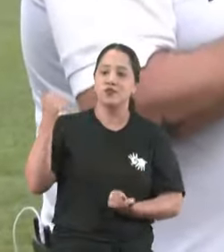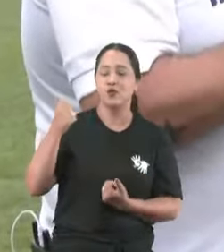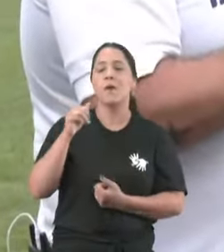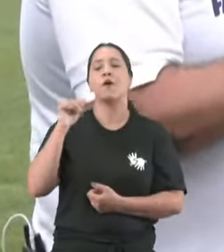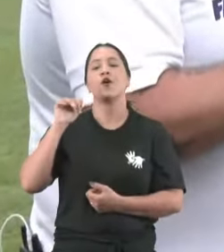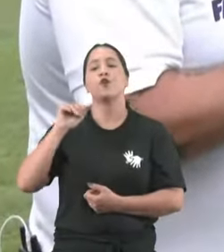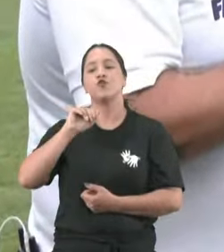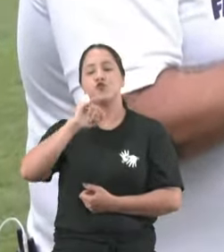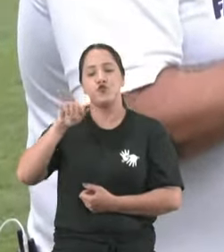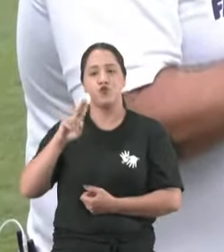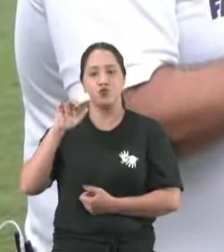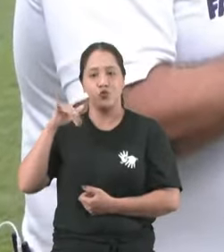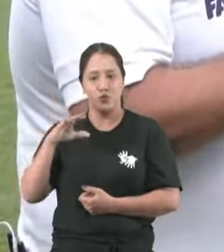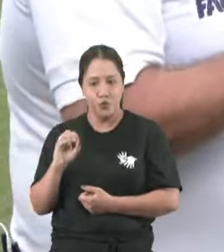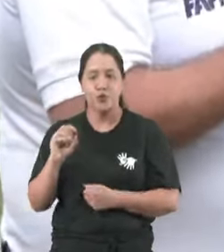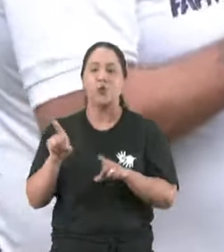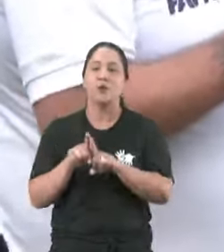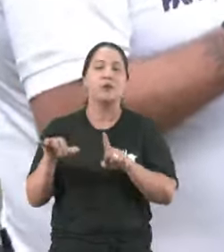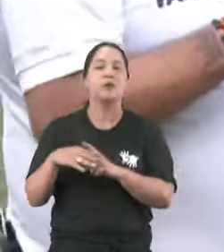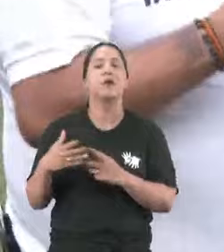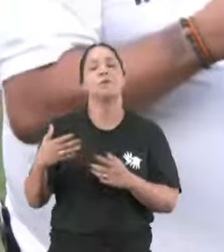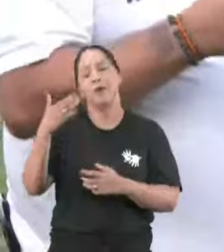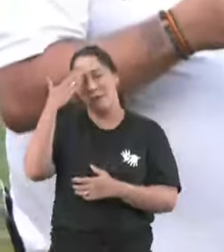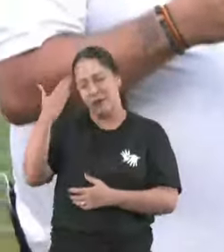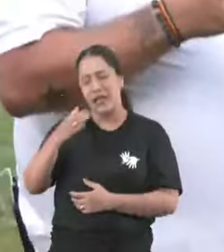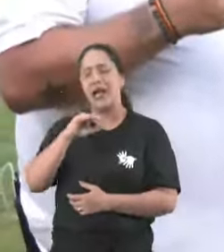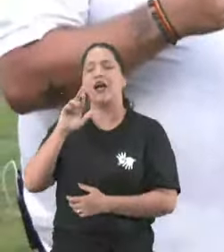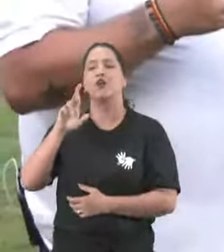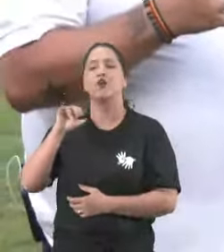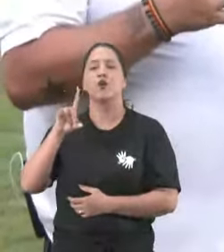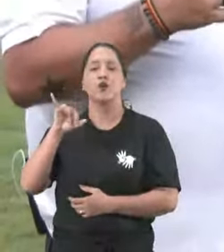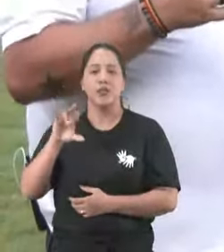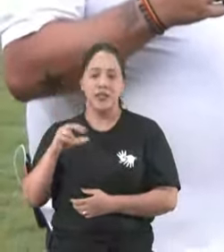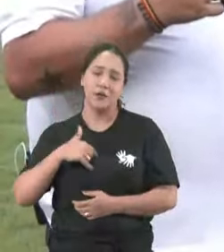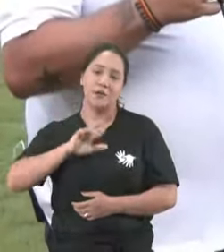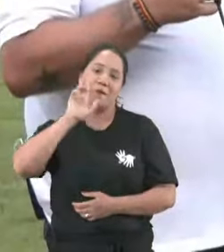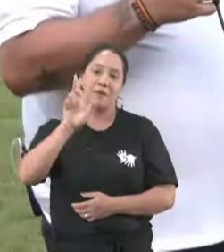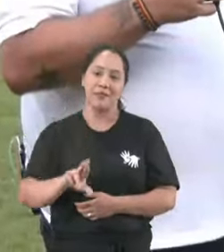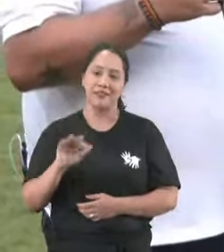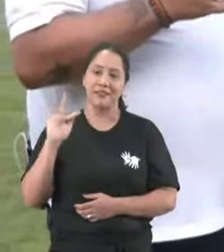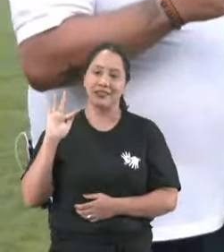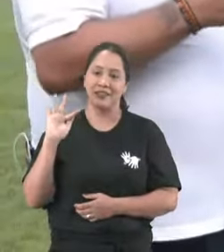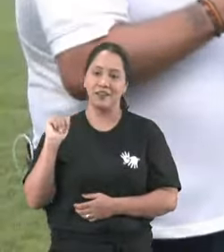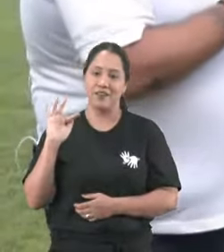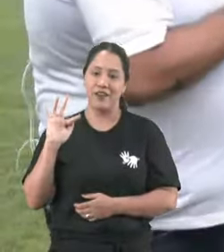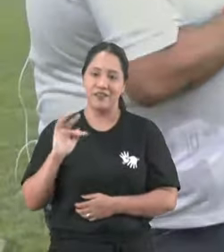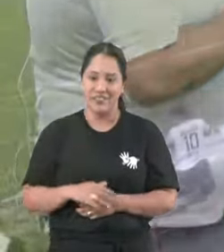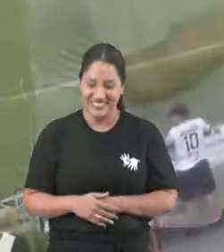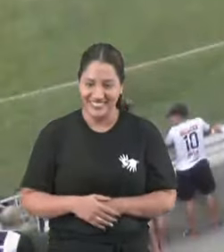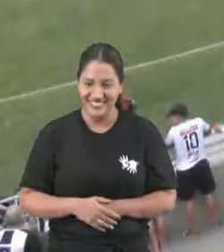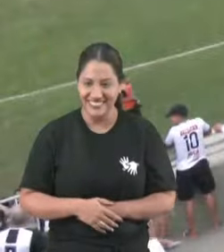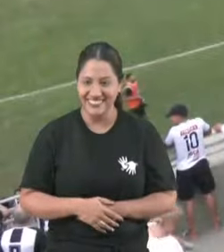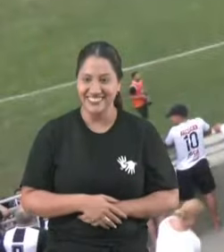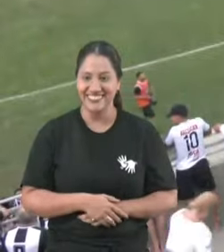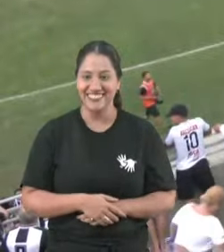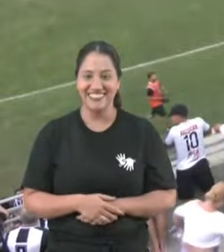do diretor. Obrigado ao nosso Rodrigo Lu por estar aqui representando a Federação Alagoana de Futebol. Valeu, Paulão.